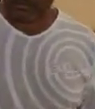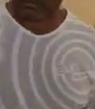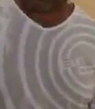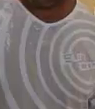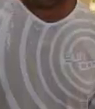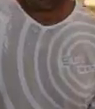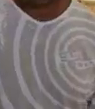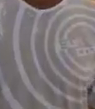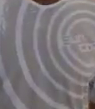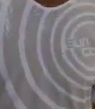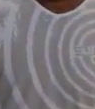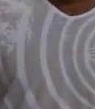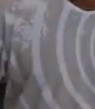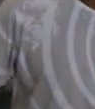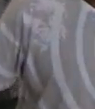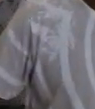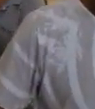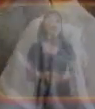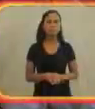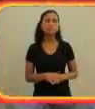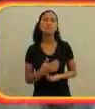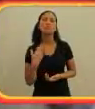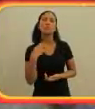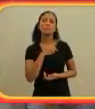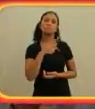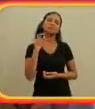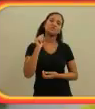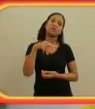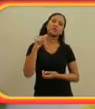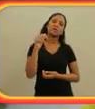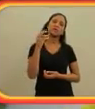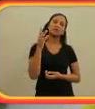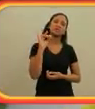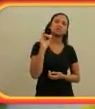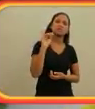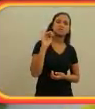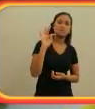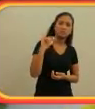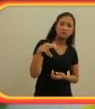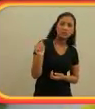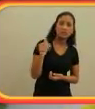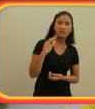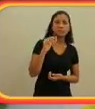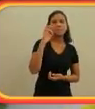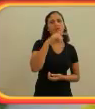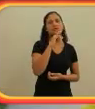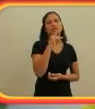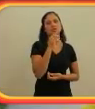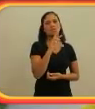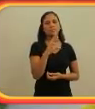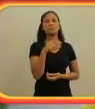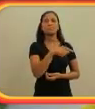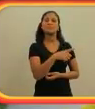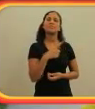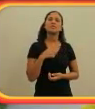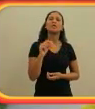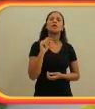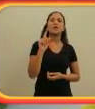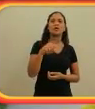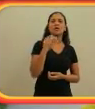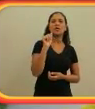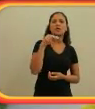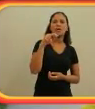o seguram e à frente, homem puxa a rédea. Eu sou a Ana Cristina, a mãe do Igor. Ele tem uma